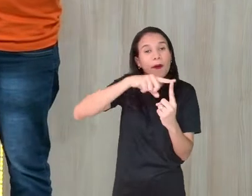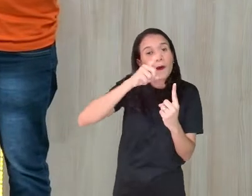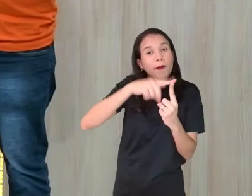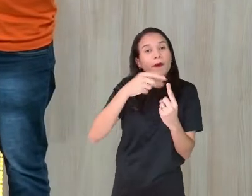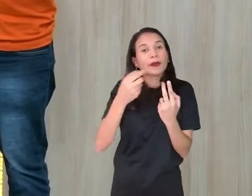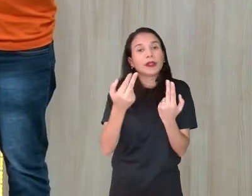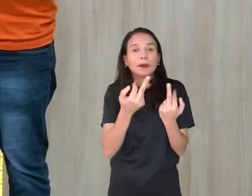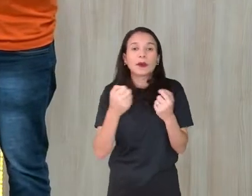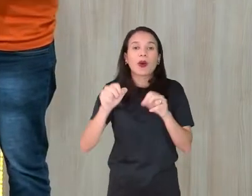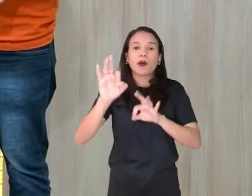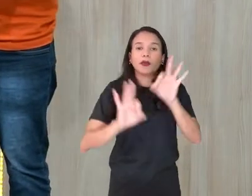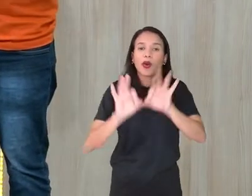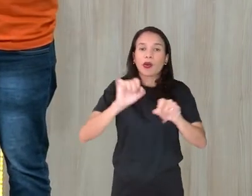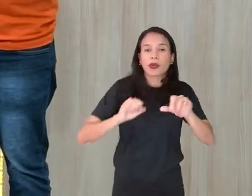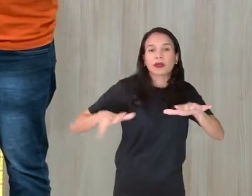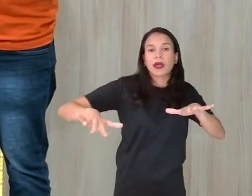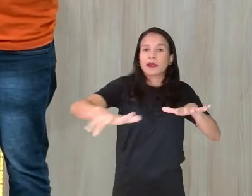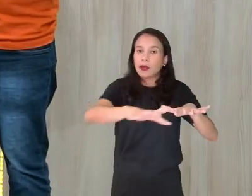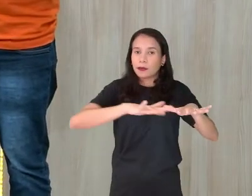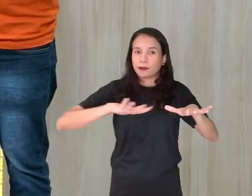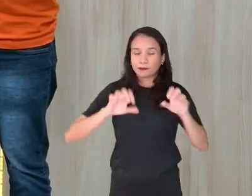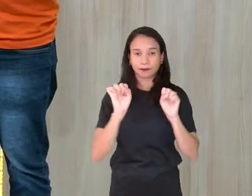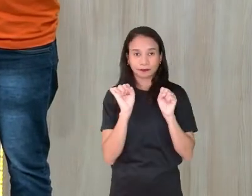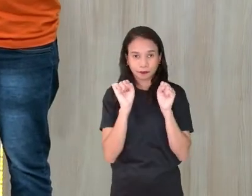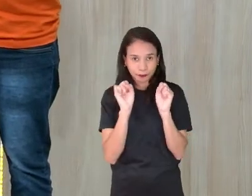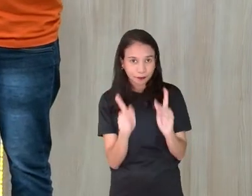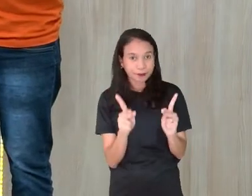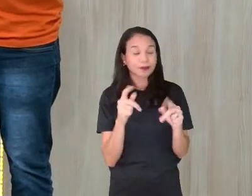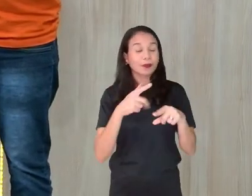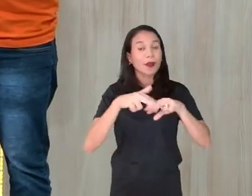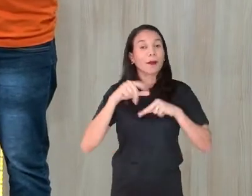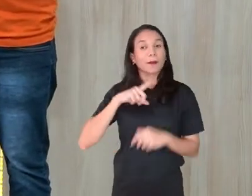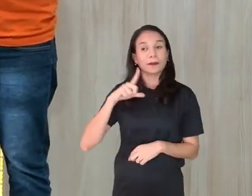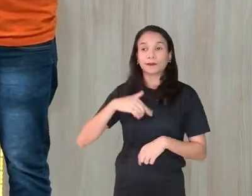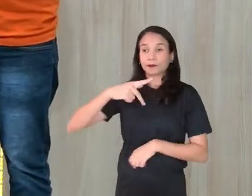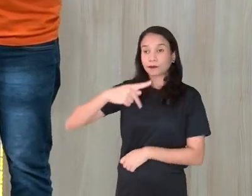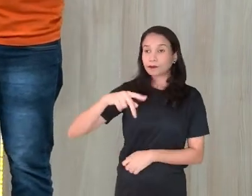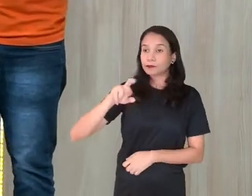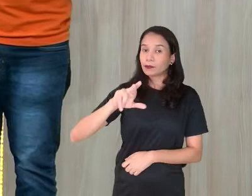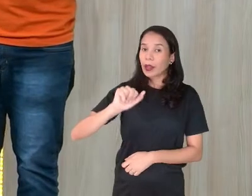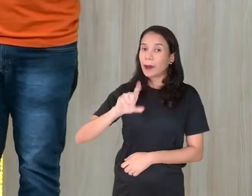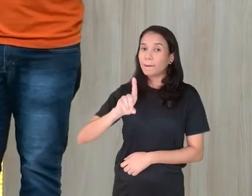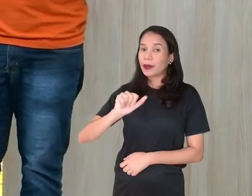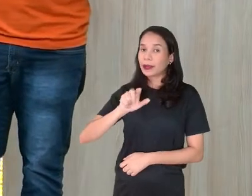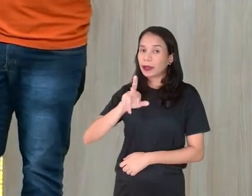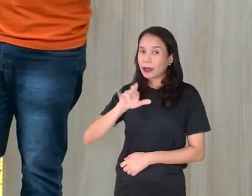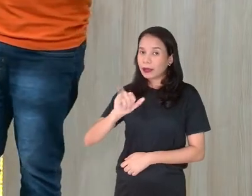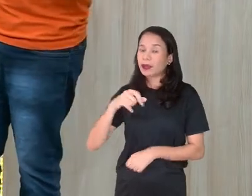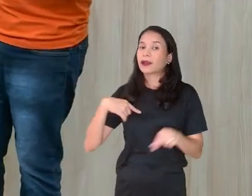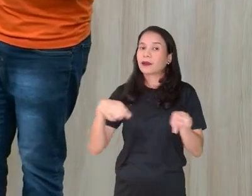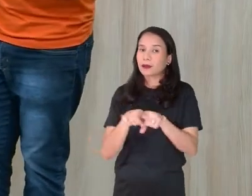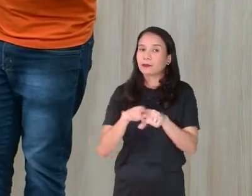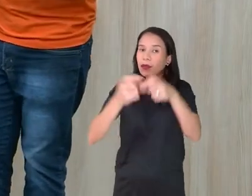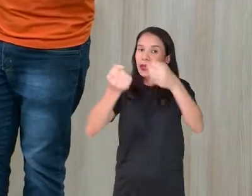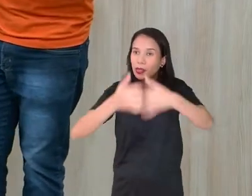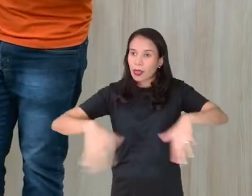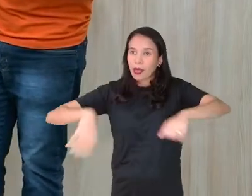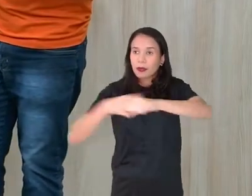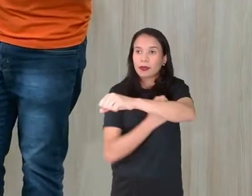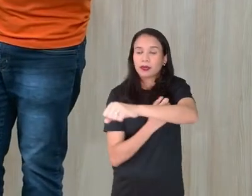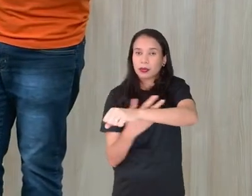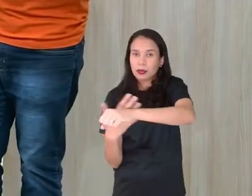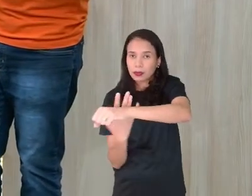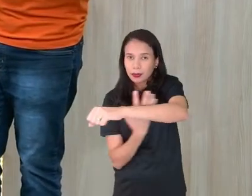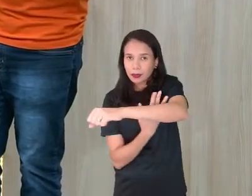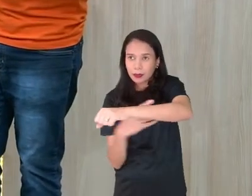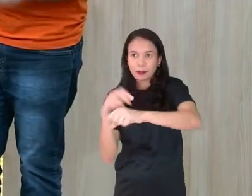de organização biológica, ok? Então, as pradarias também vão ter aí, como vegetação natural, as